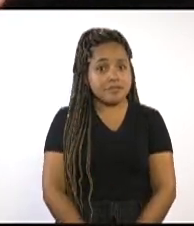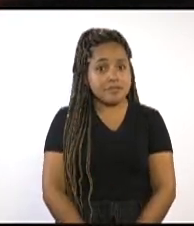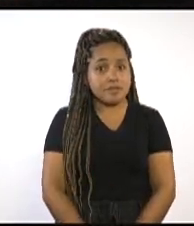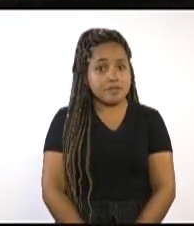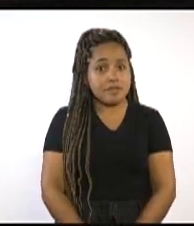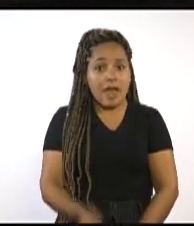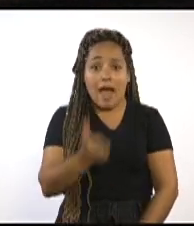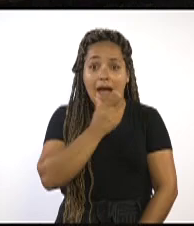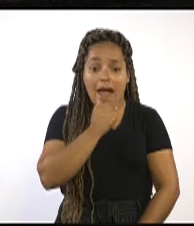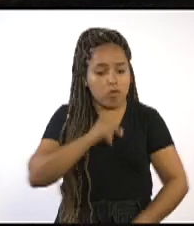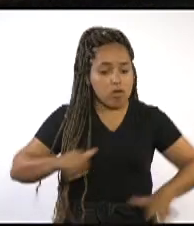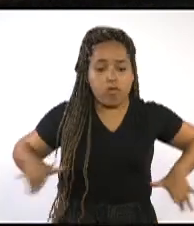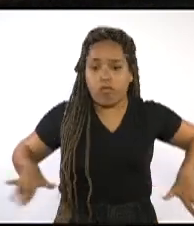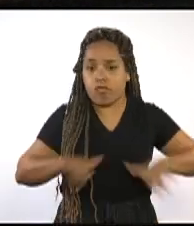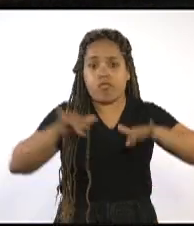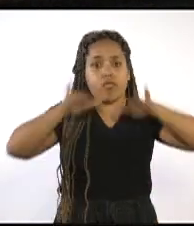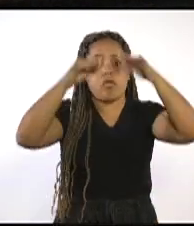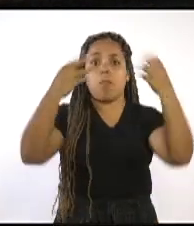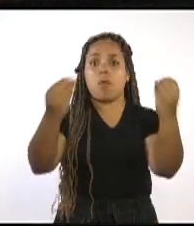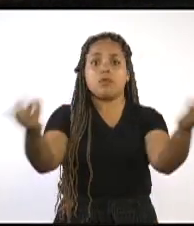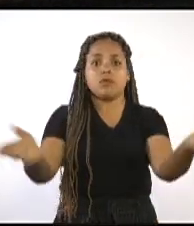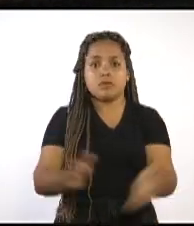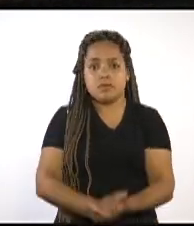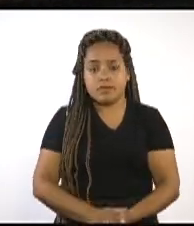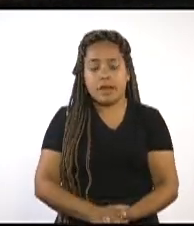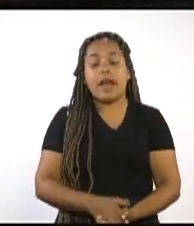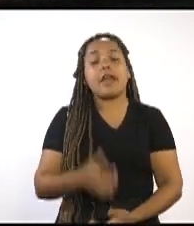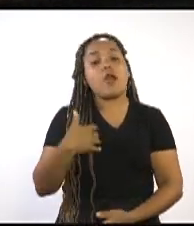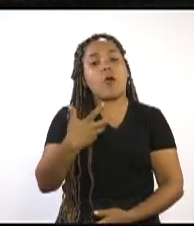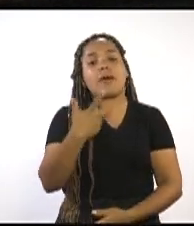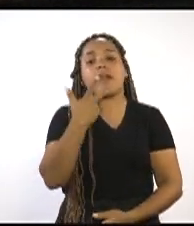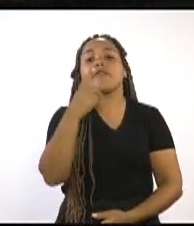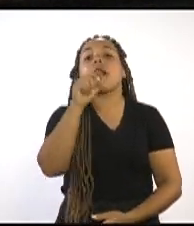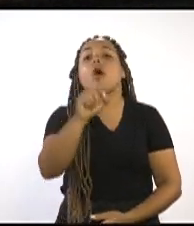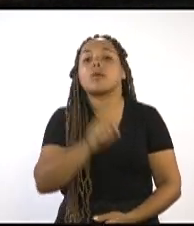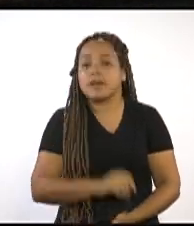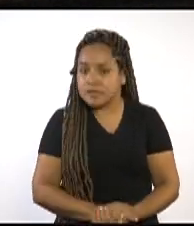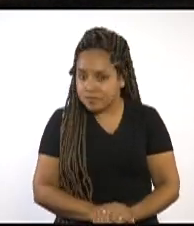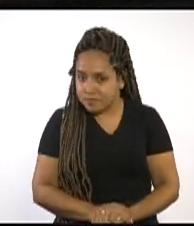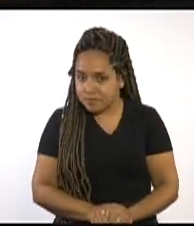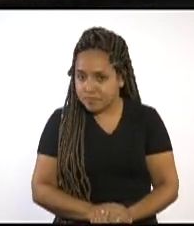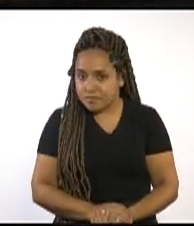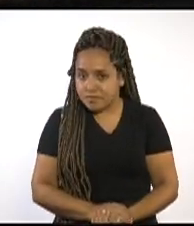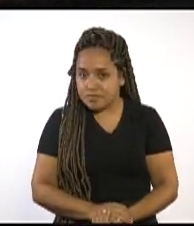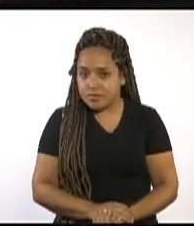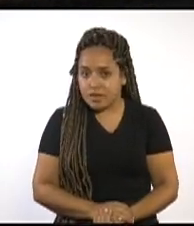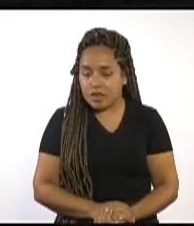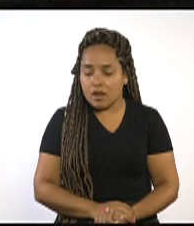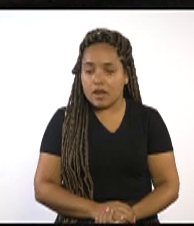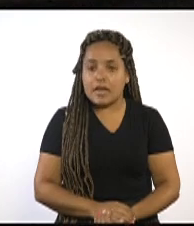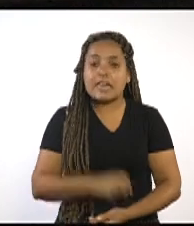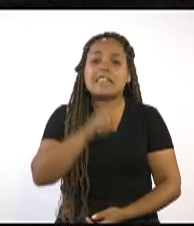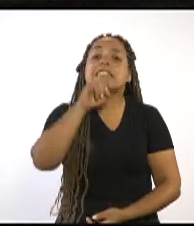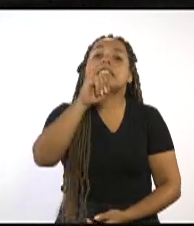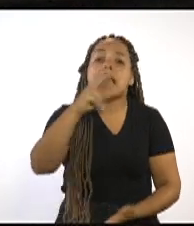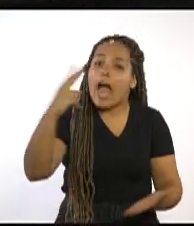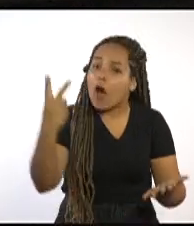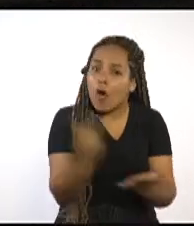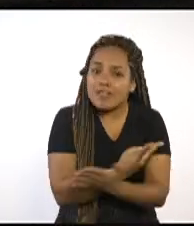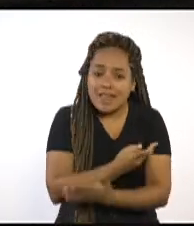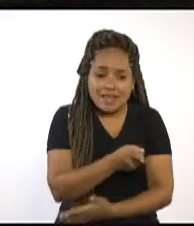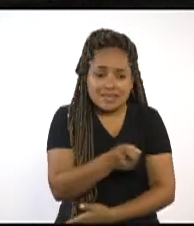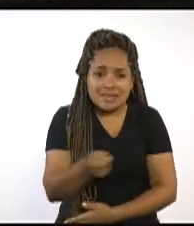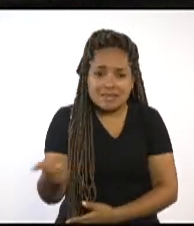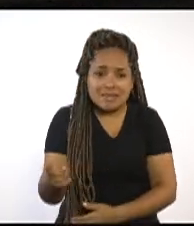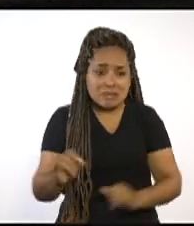E eu quero reafirmar com isso, senhor presidente, é que quando acontecem essas